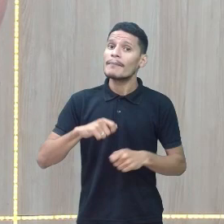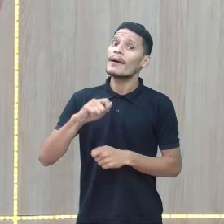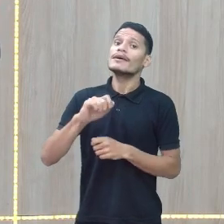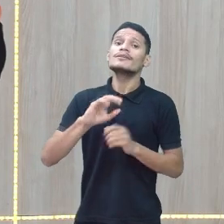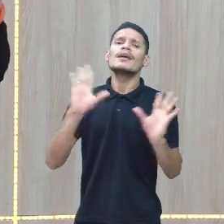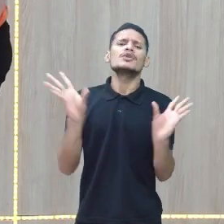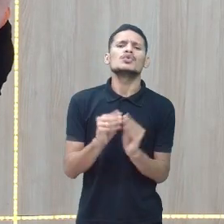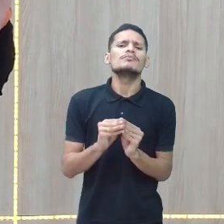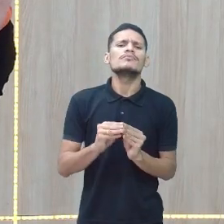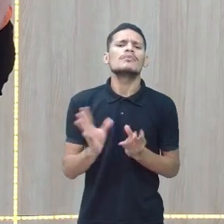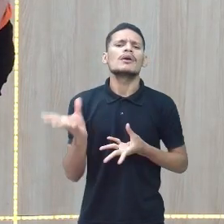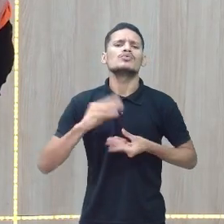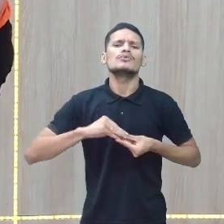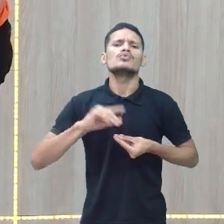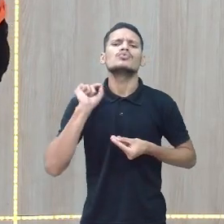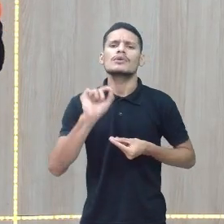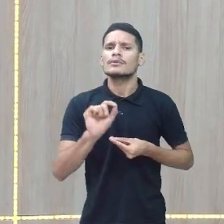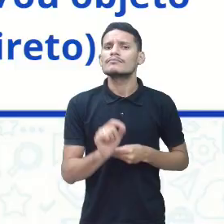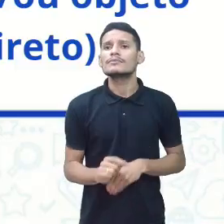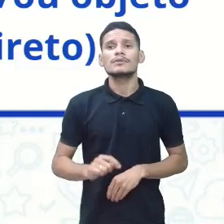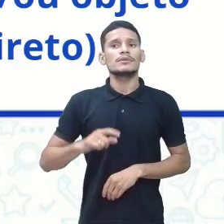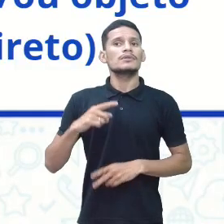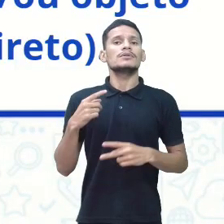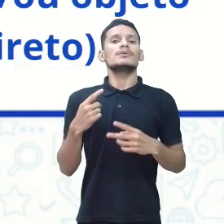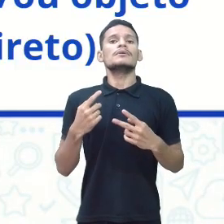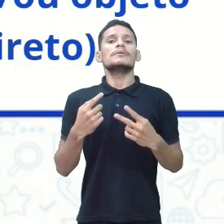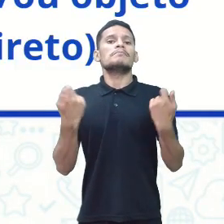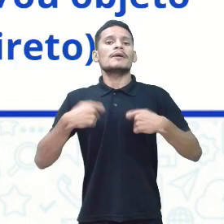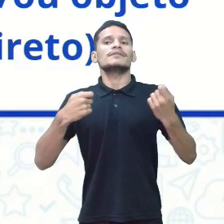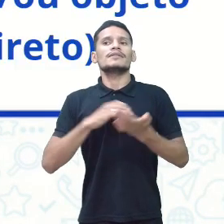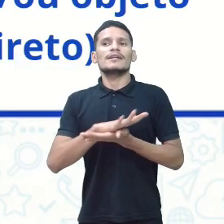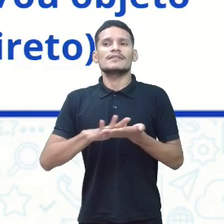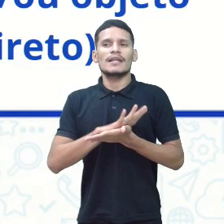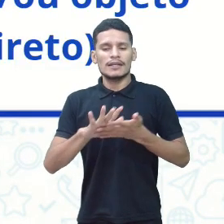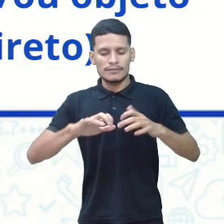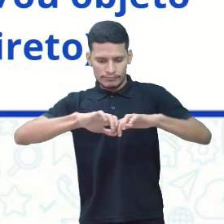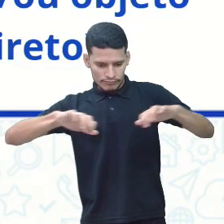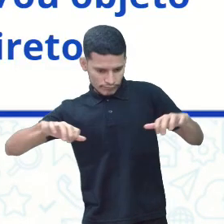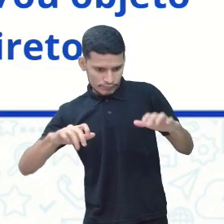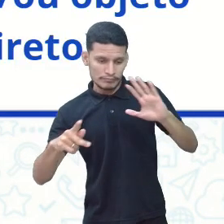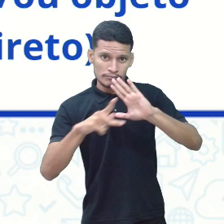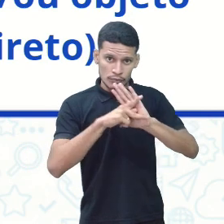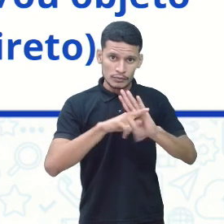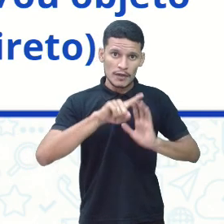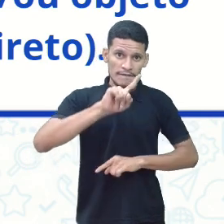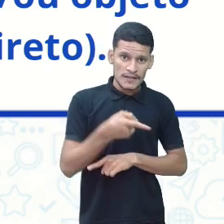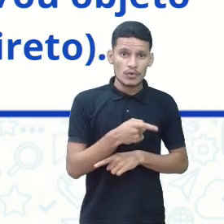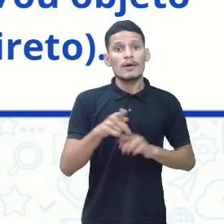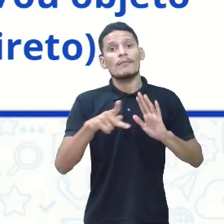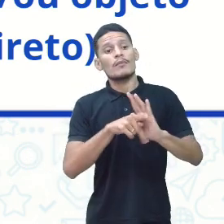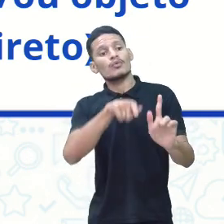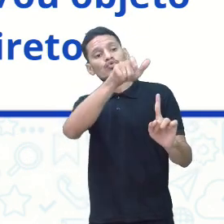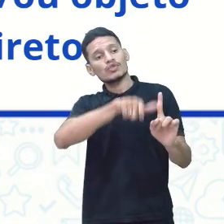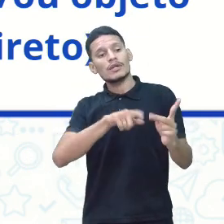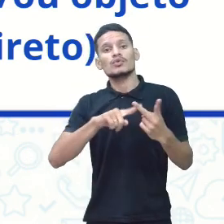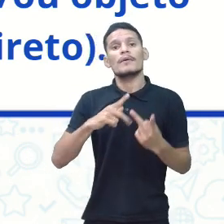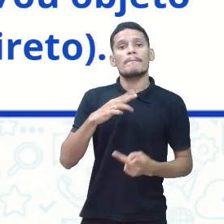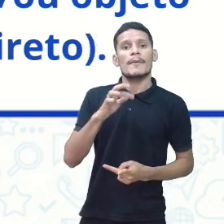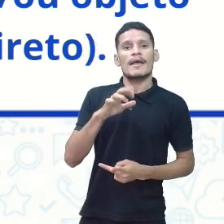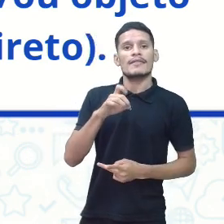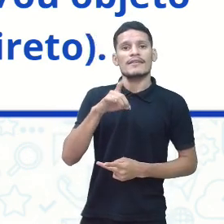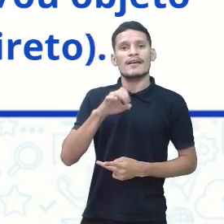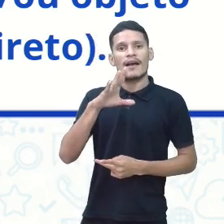resumir que não deve ser separados por vírgula o sujeito e o